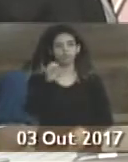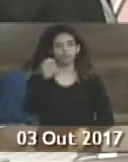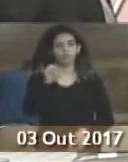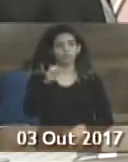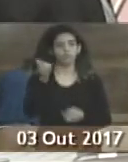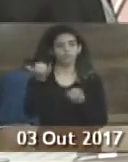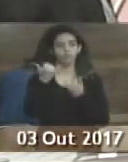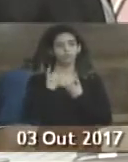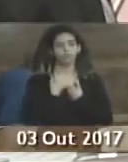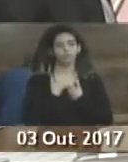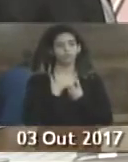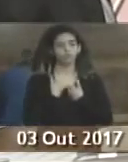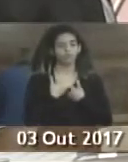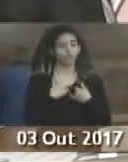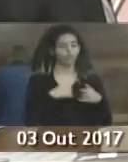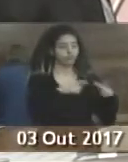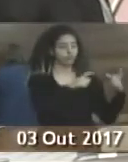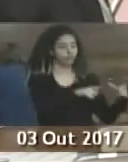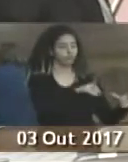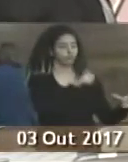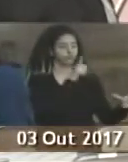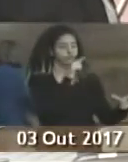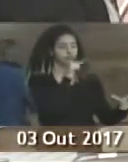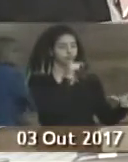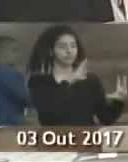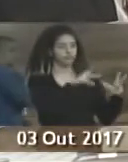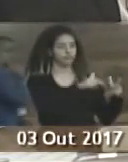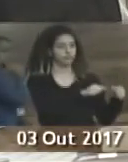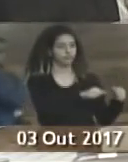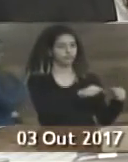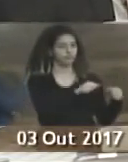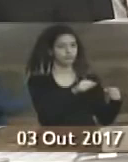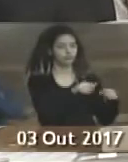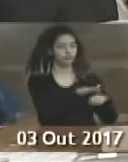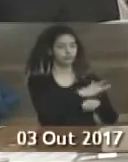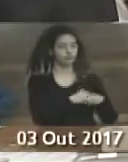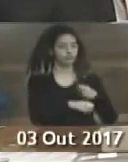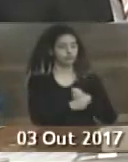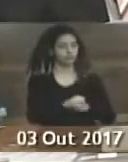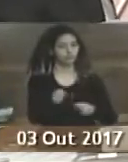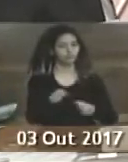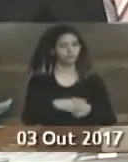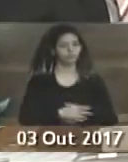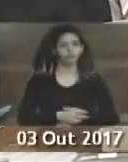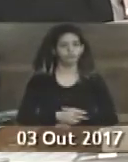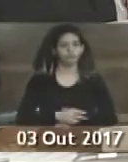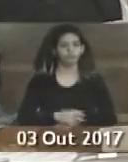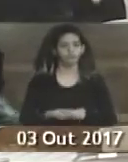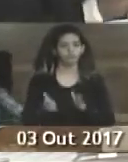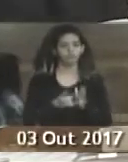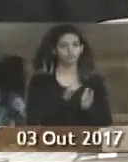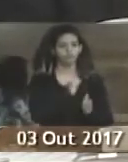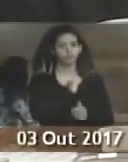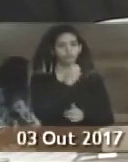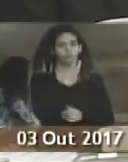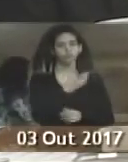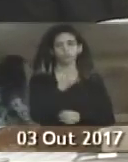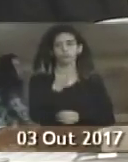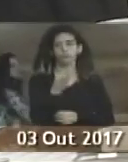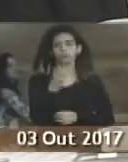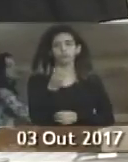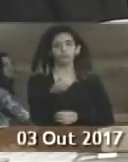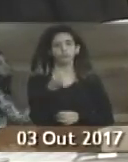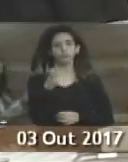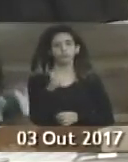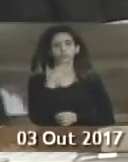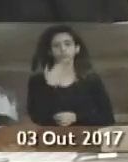funcionamento da estação de tratamento de esgoto, a ET, na Vila do Abrão, Ilha Grande. Indicação número